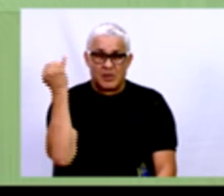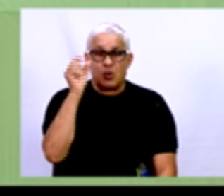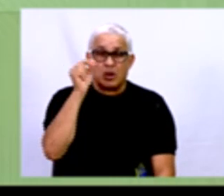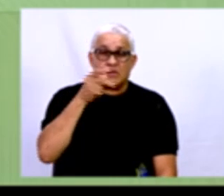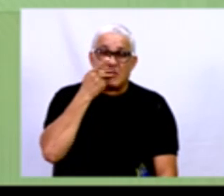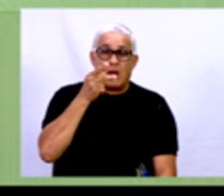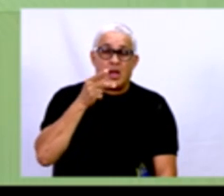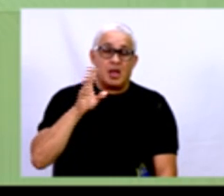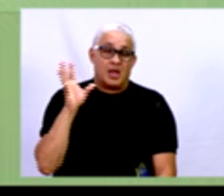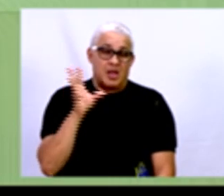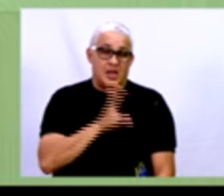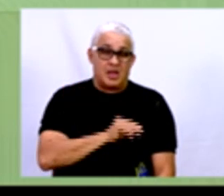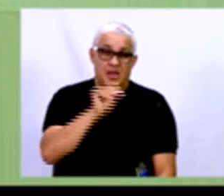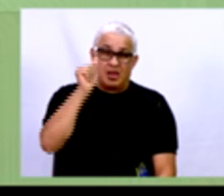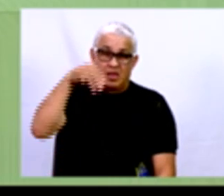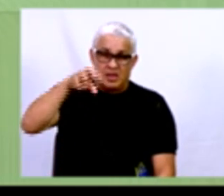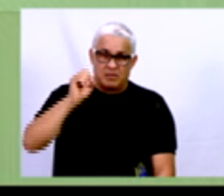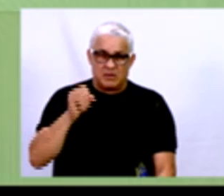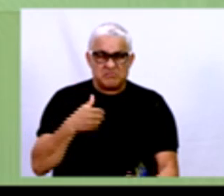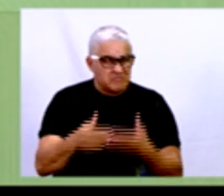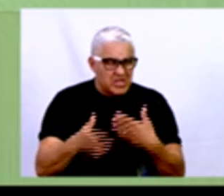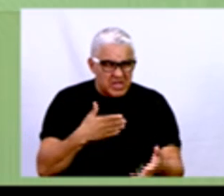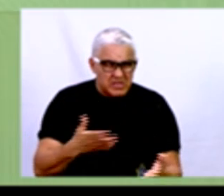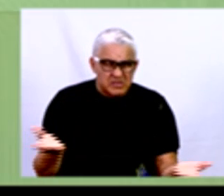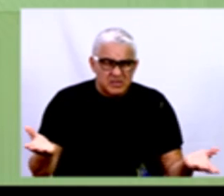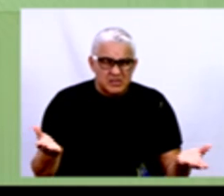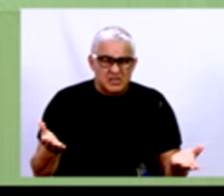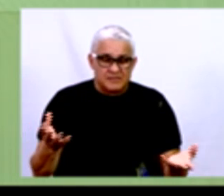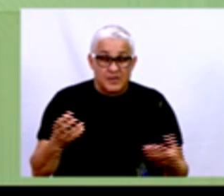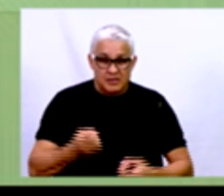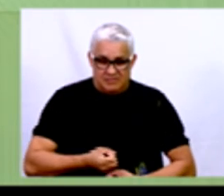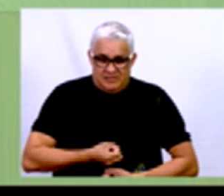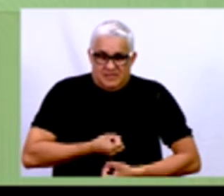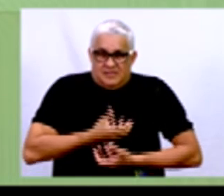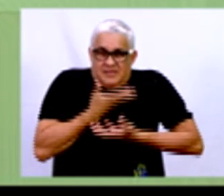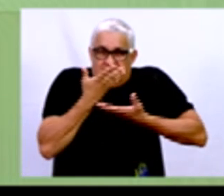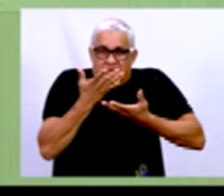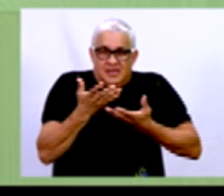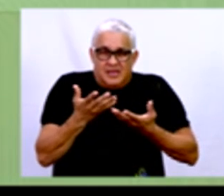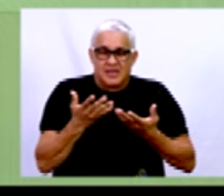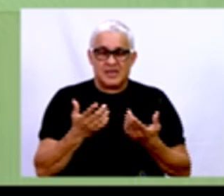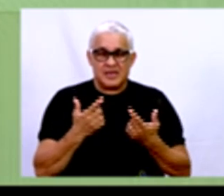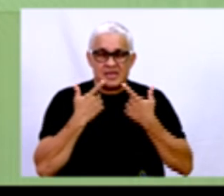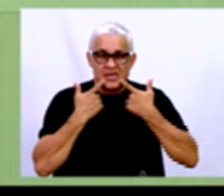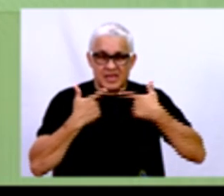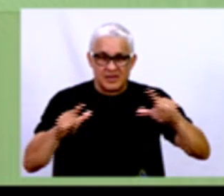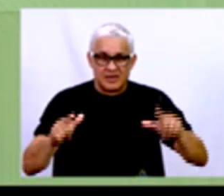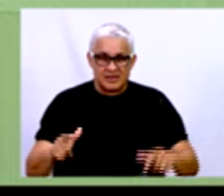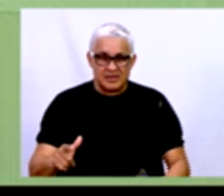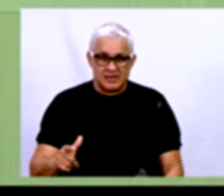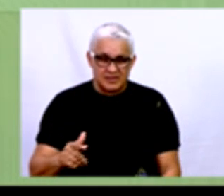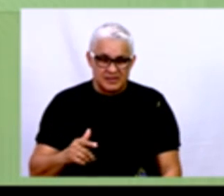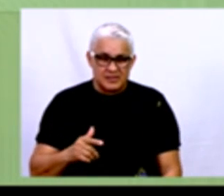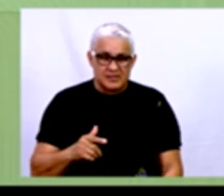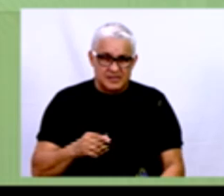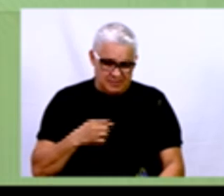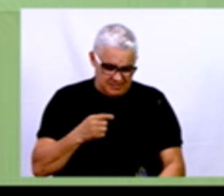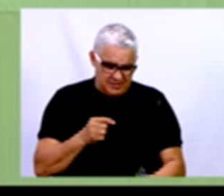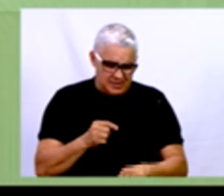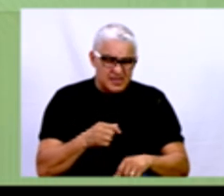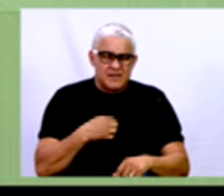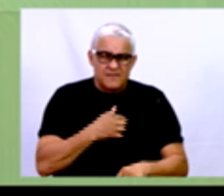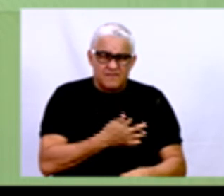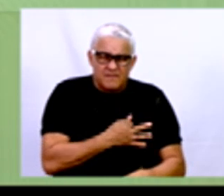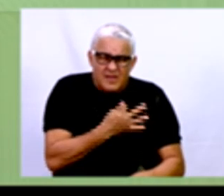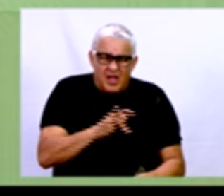do amor de uma maneira qualquer, é falar de uma maneira poética, trabalhando a linguagem. Ó, é ferida que dói e não se sente. Veja